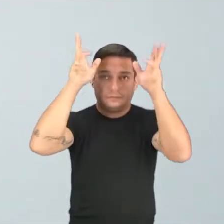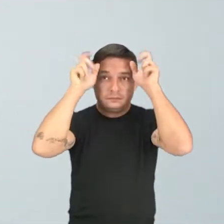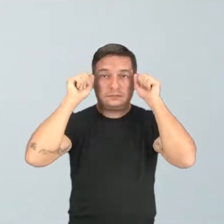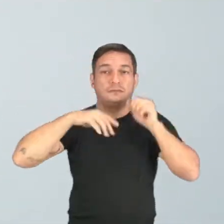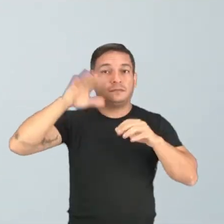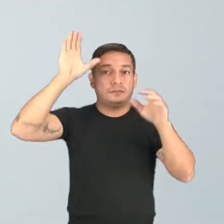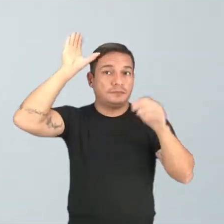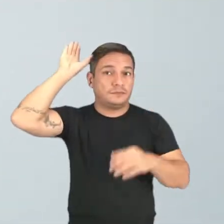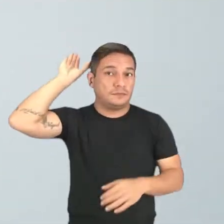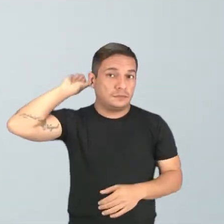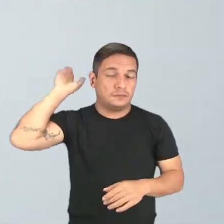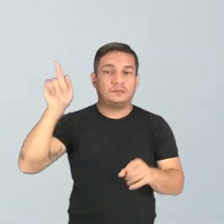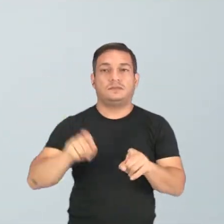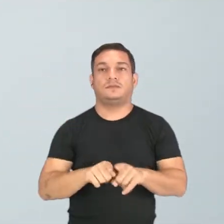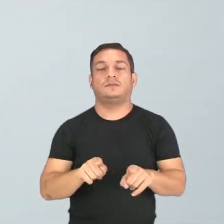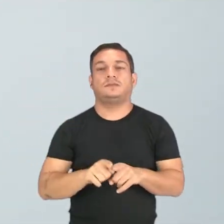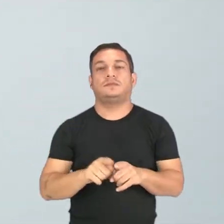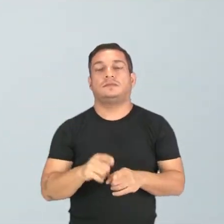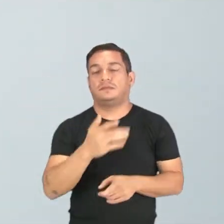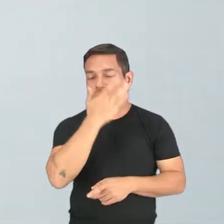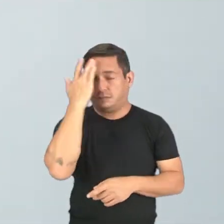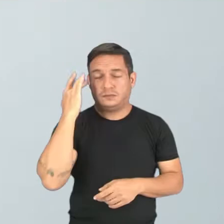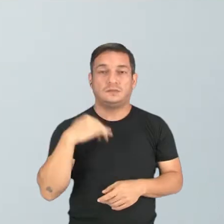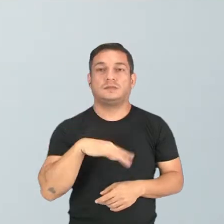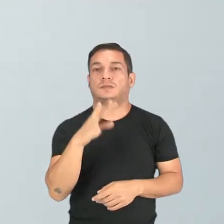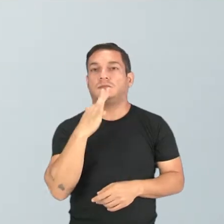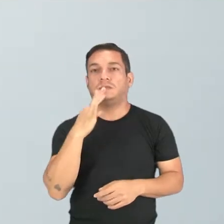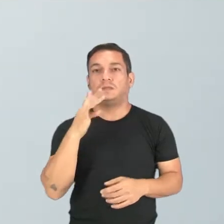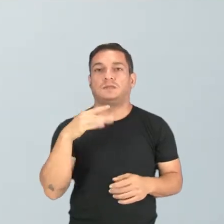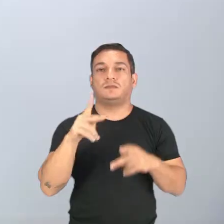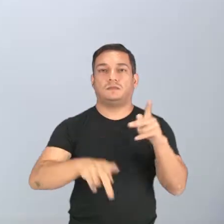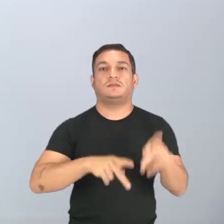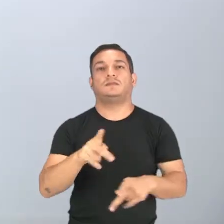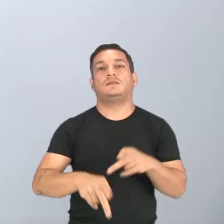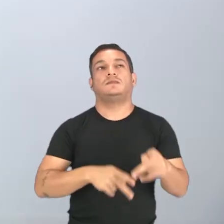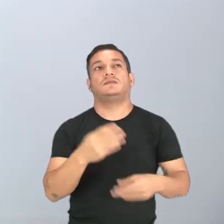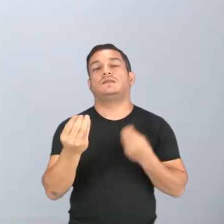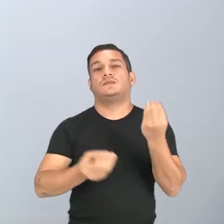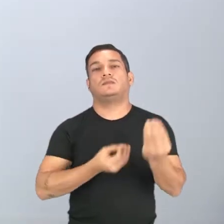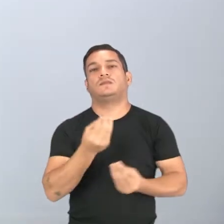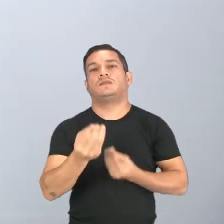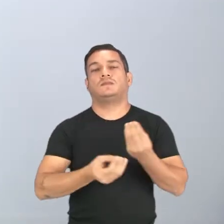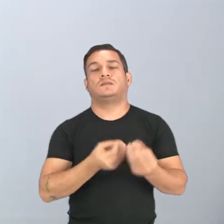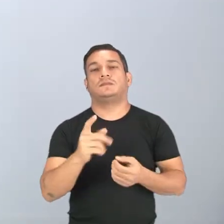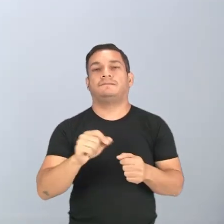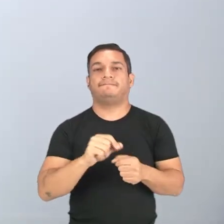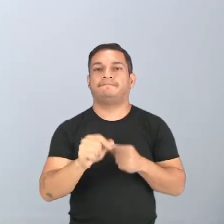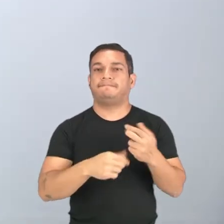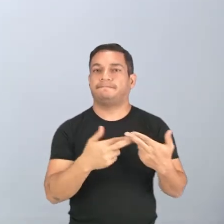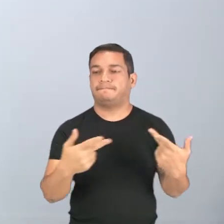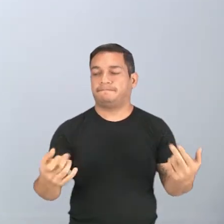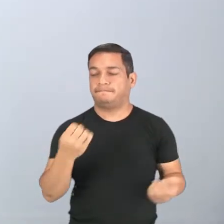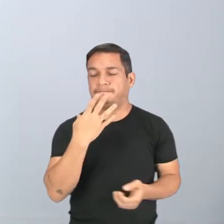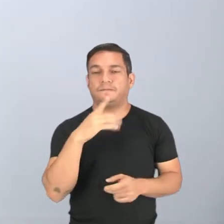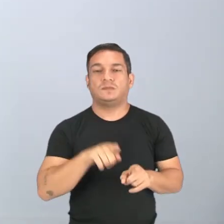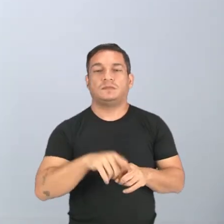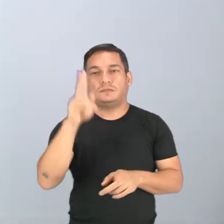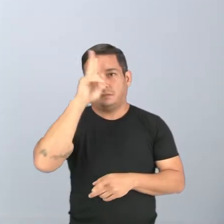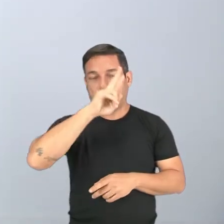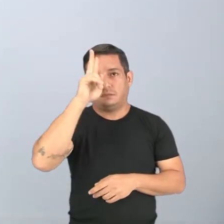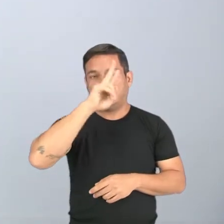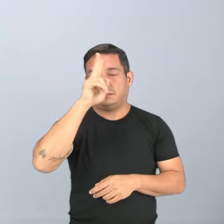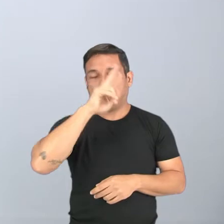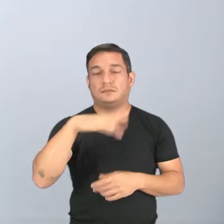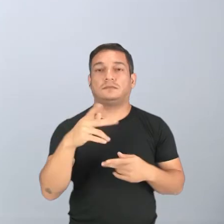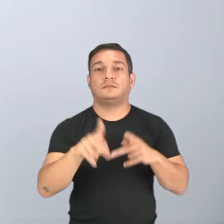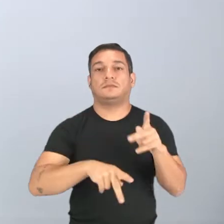Chico Mendes, né? Esses ídolos que são reconhecidos pelo povo como aqueles que fizeram coisas boas pela nossa história.